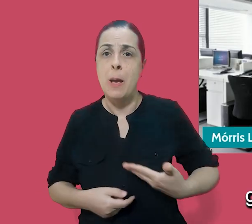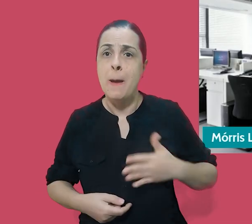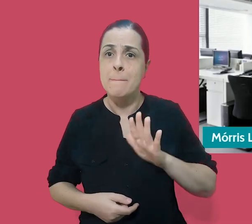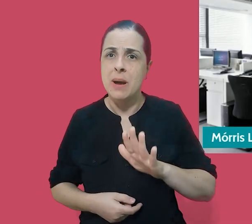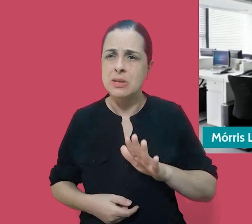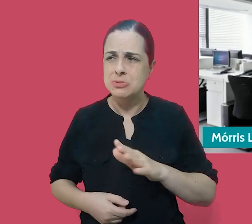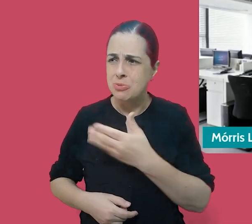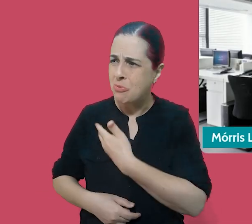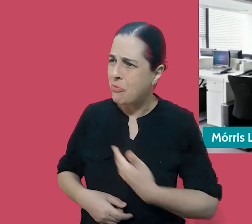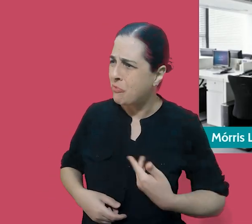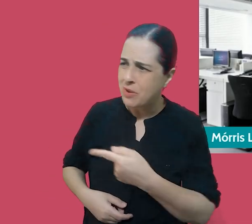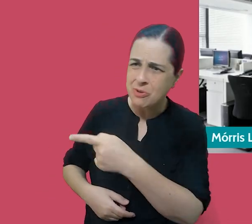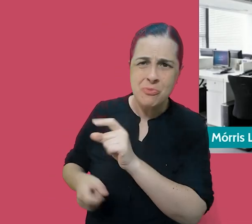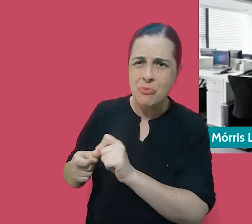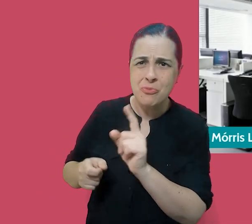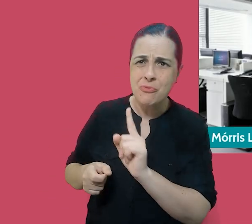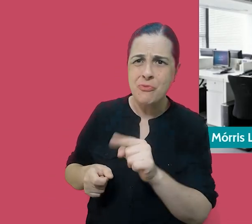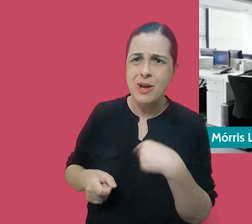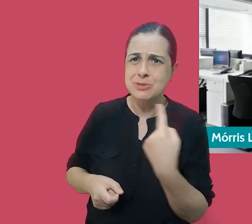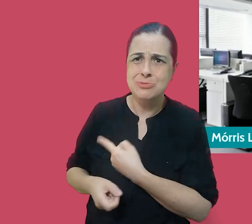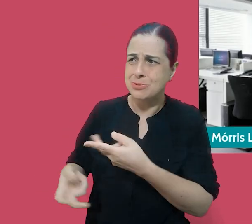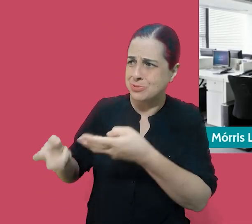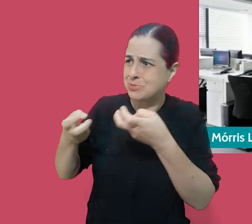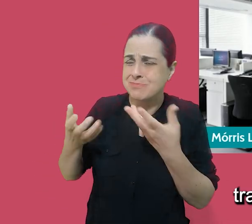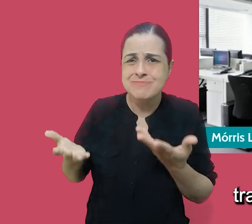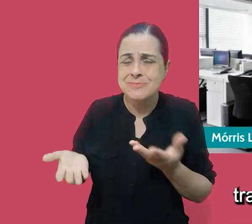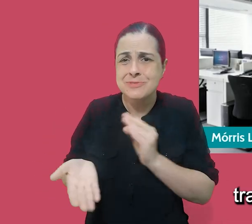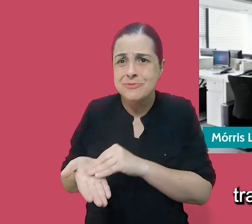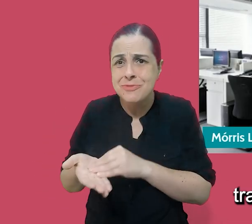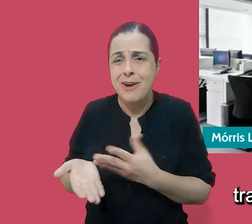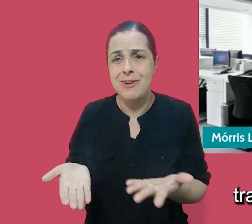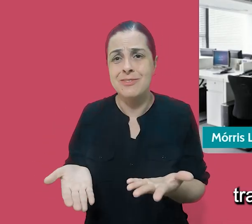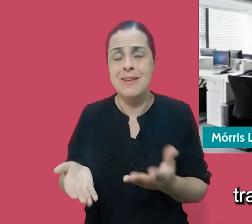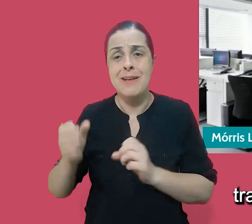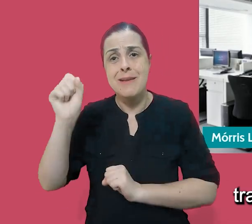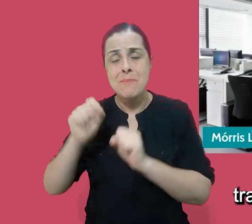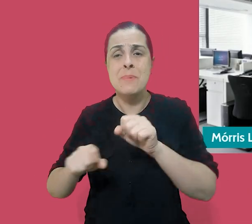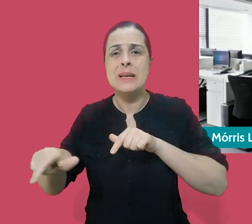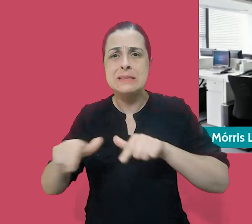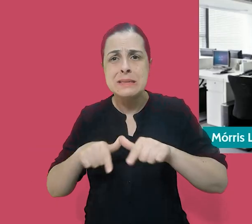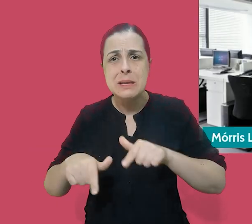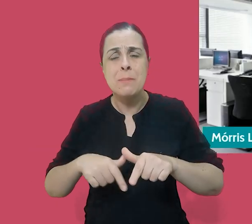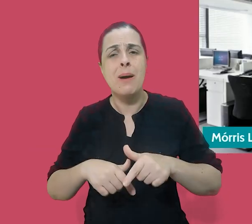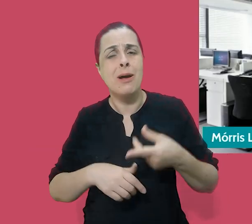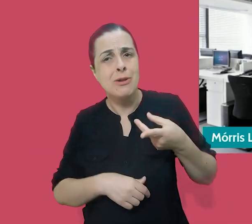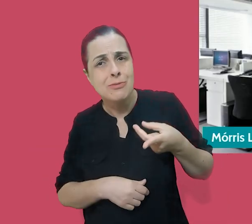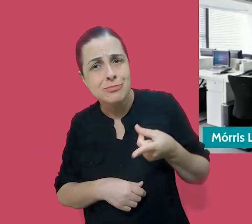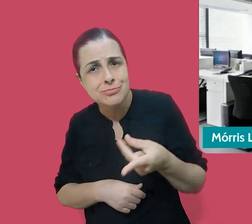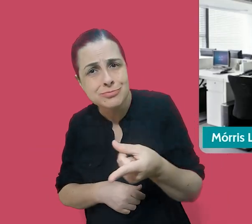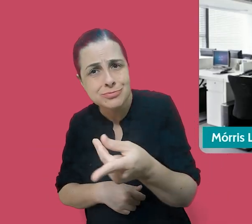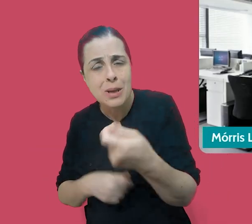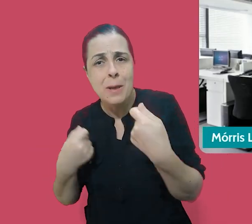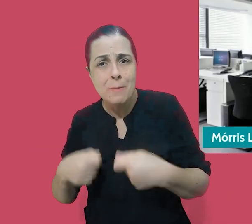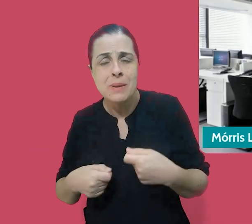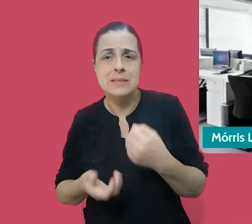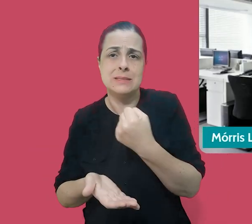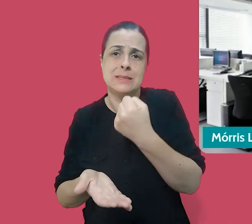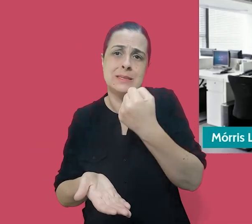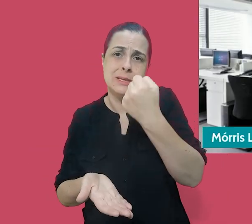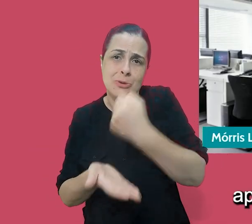para isso, precisa incentivar as empresas a manter as pessoas trabalhando por mais tempo, contratar pessoas 50 a mais, mas